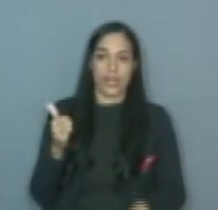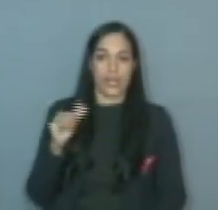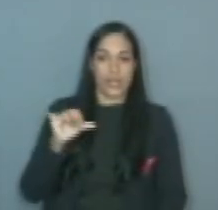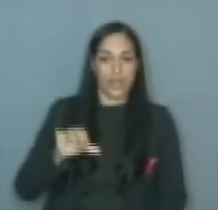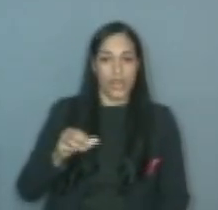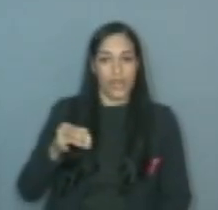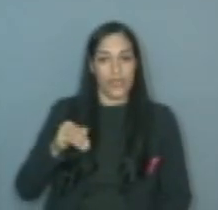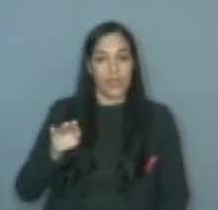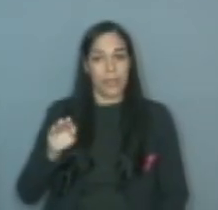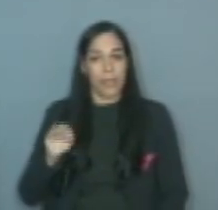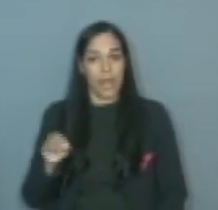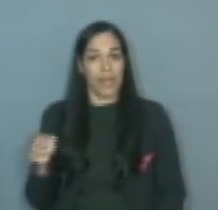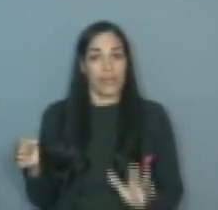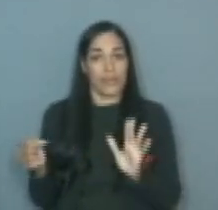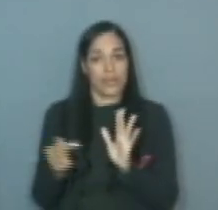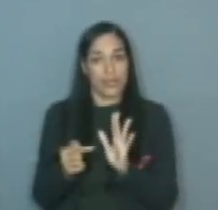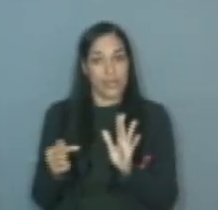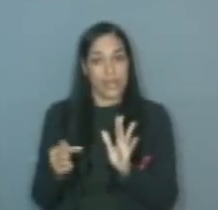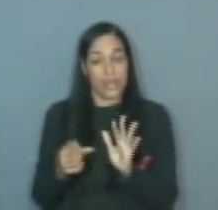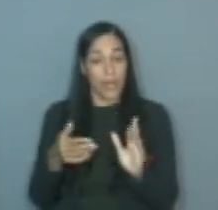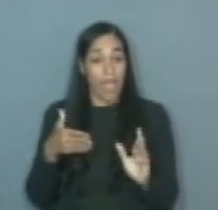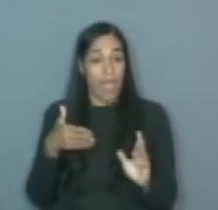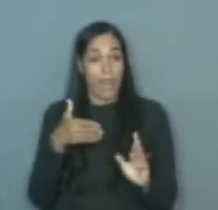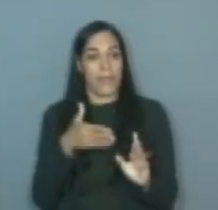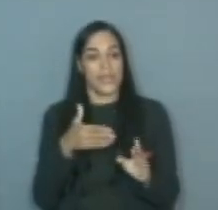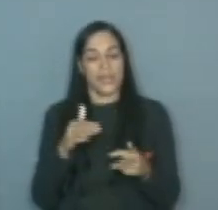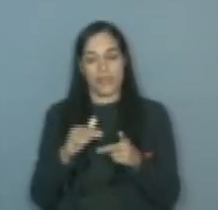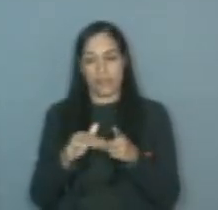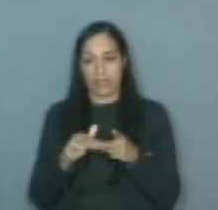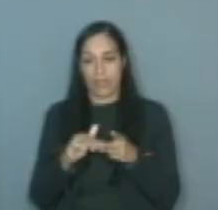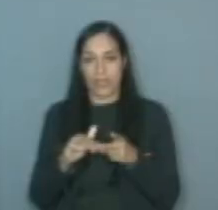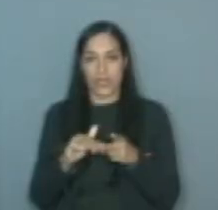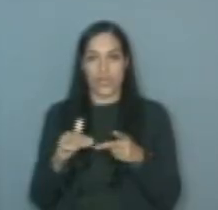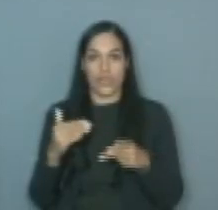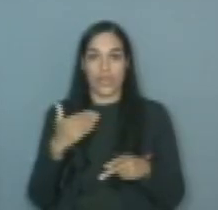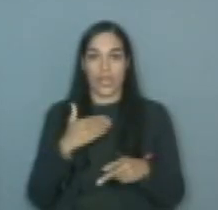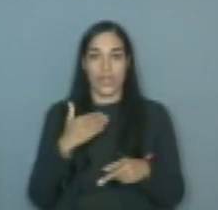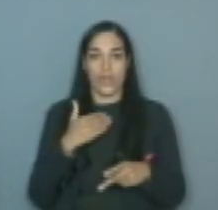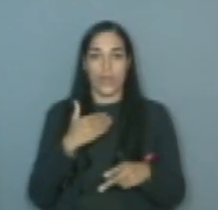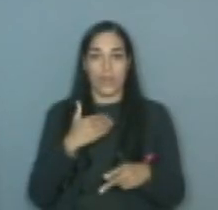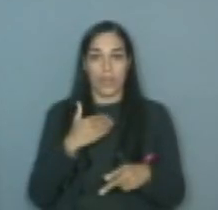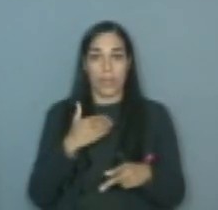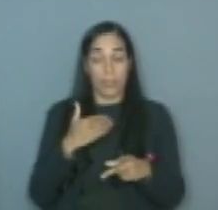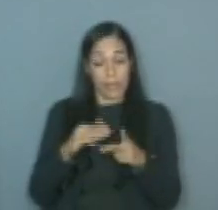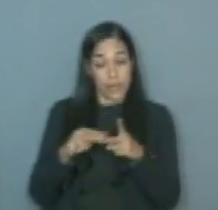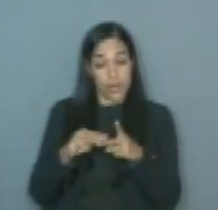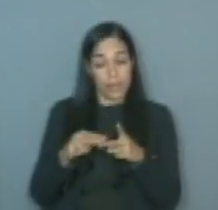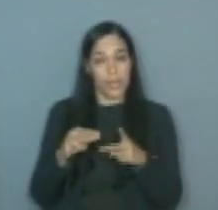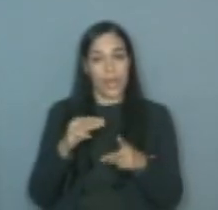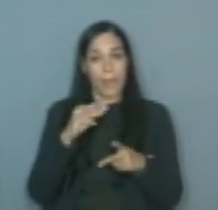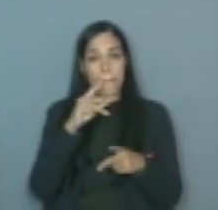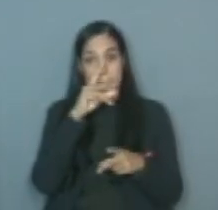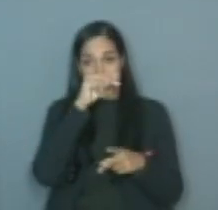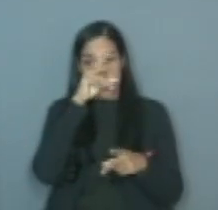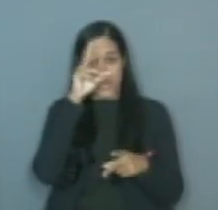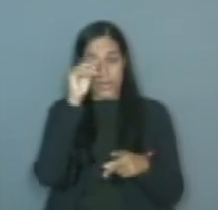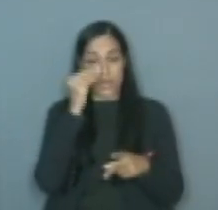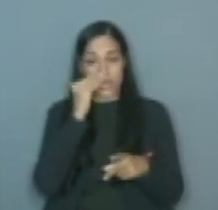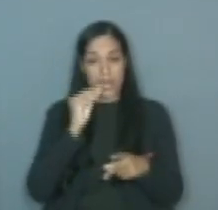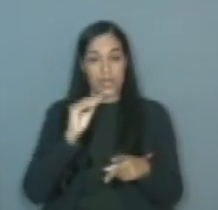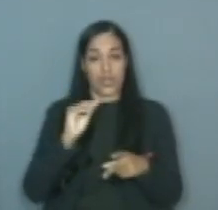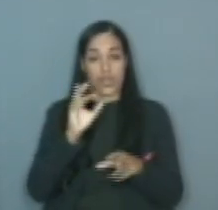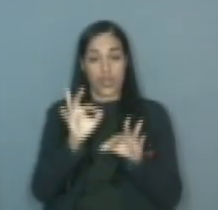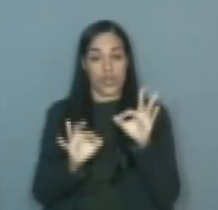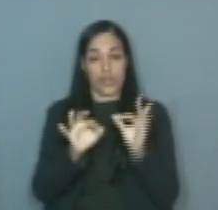maio, a gente fez aqui uma representação ao Ministério Público. Até agora, a Prefeitura ignora a Justiça